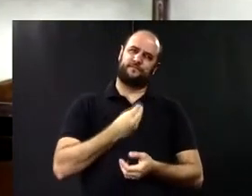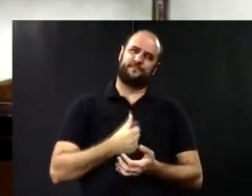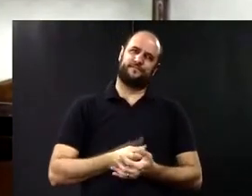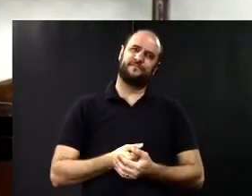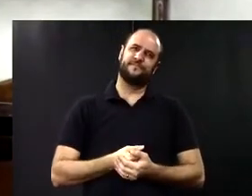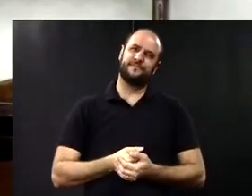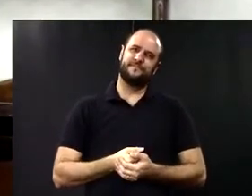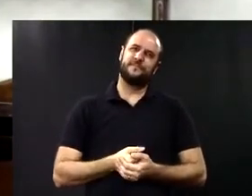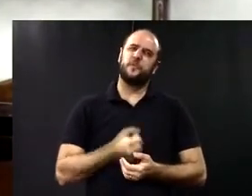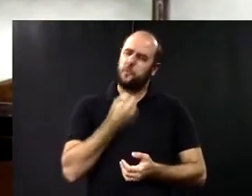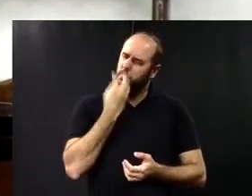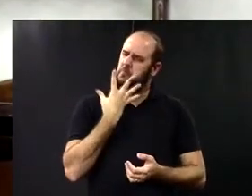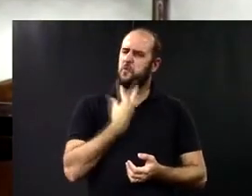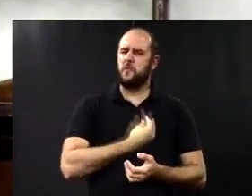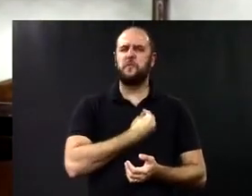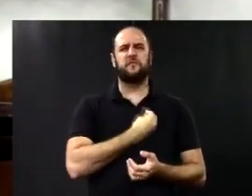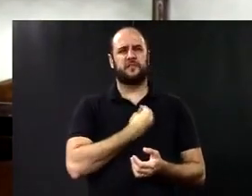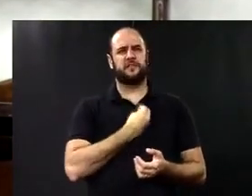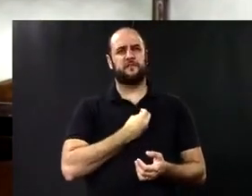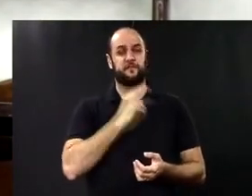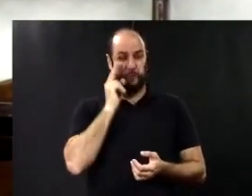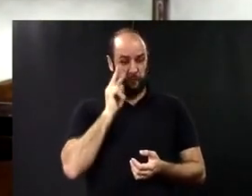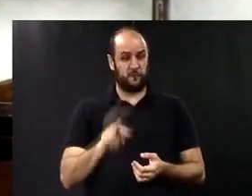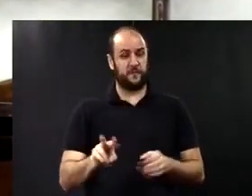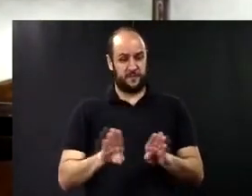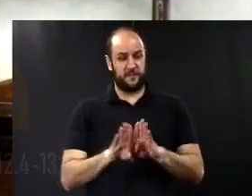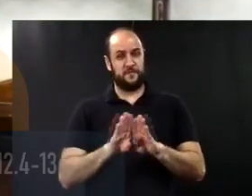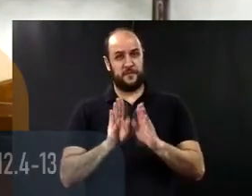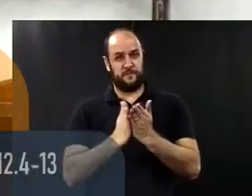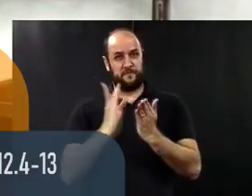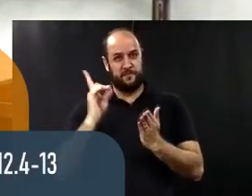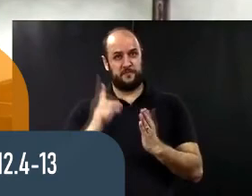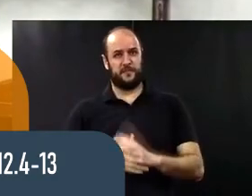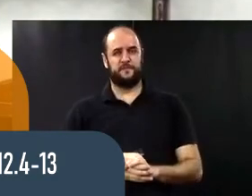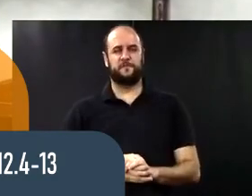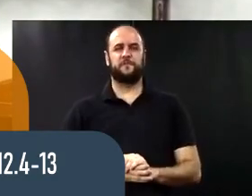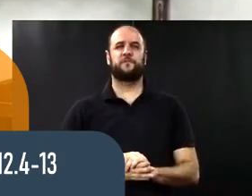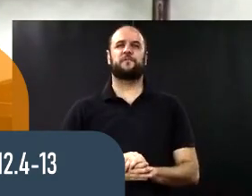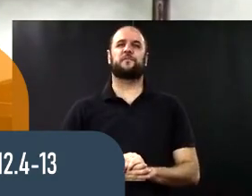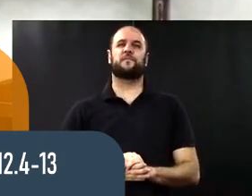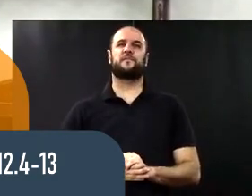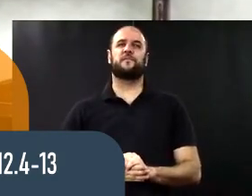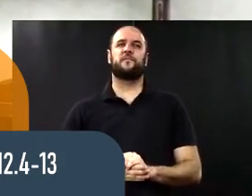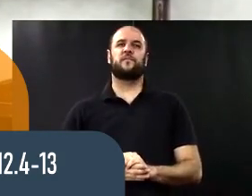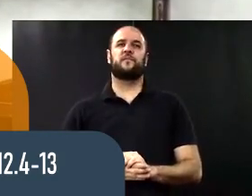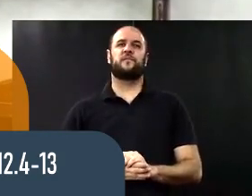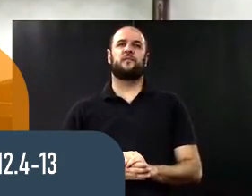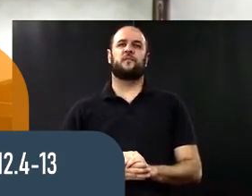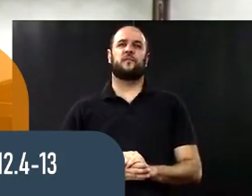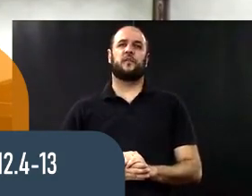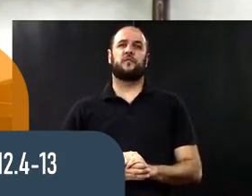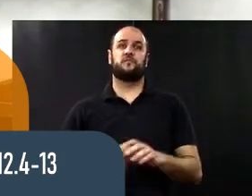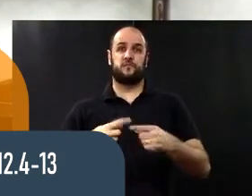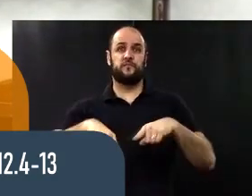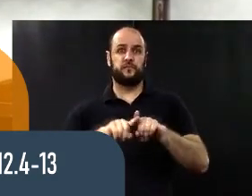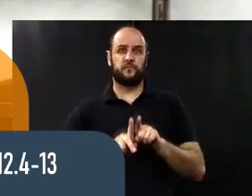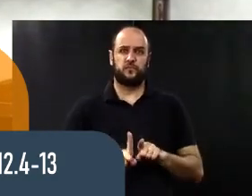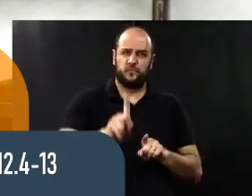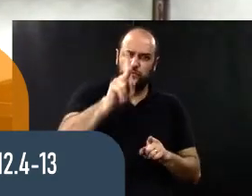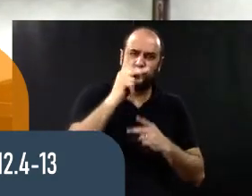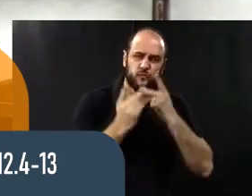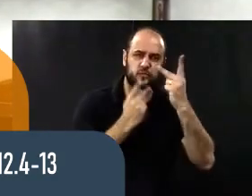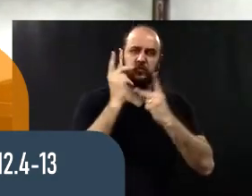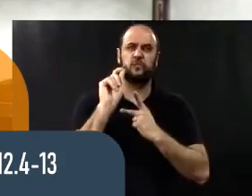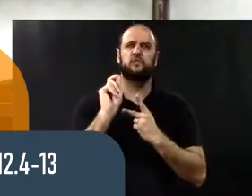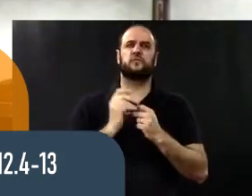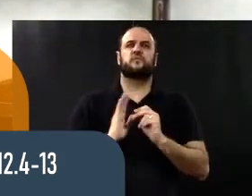ela é boa, e nós vamos ver isso um pouco mais à frente. E o texto então continua,